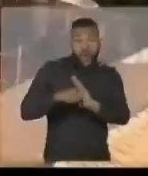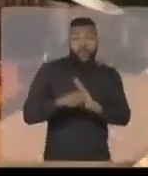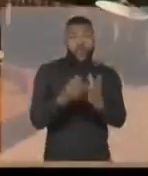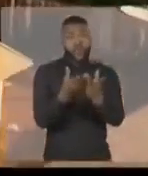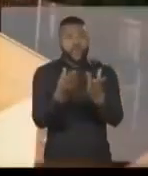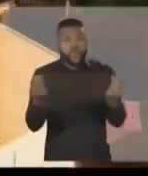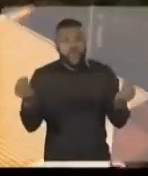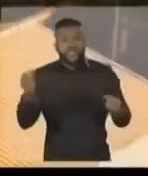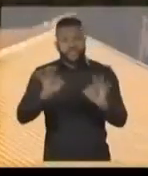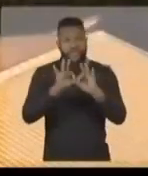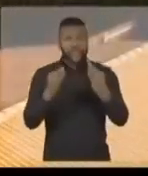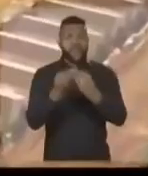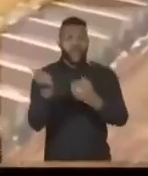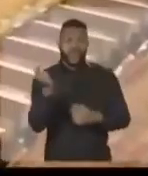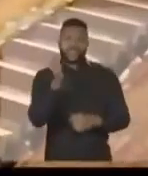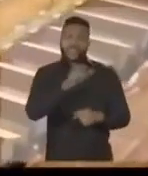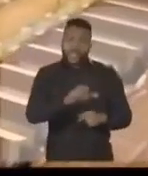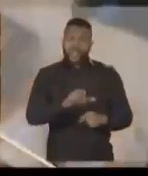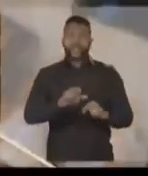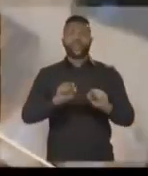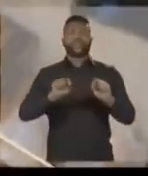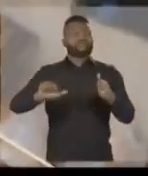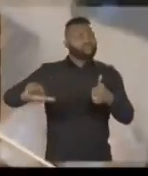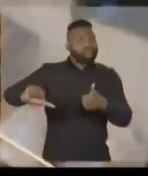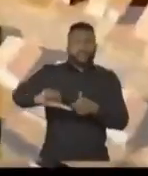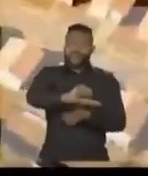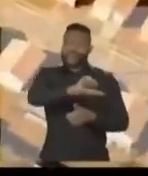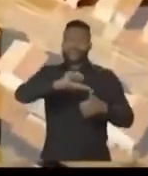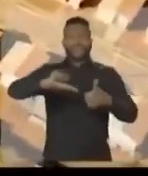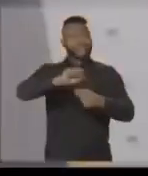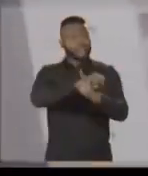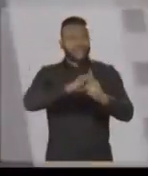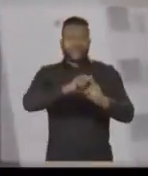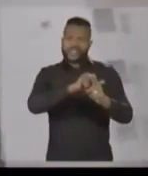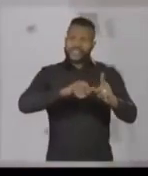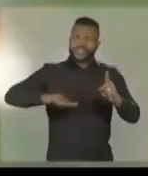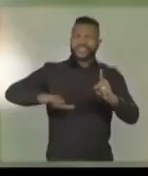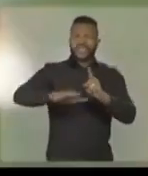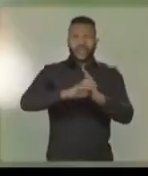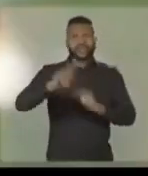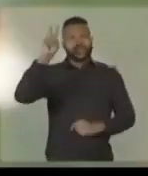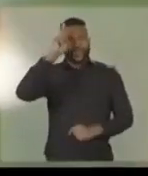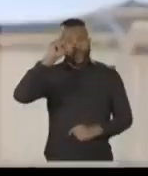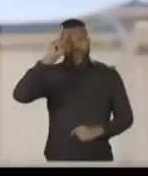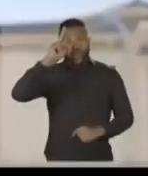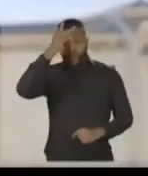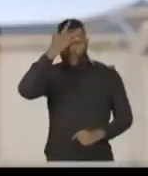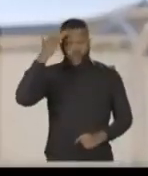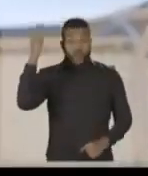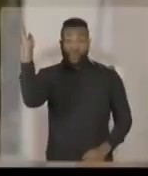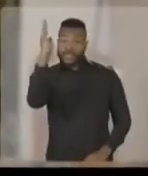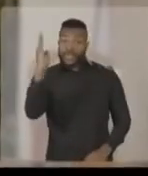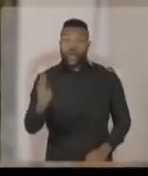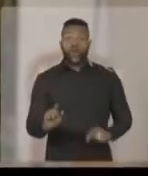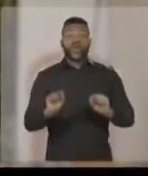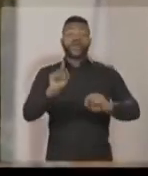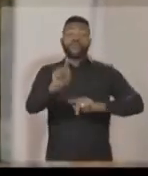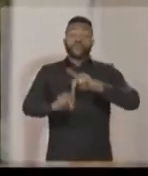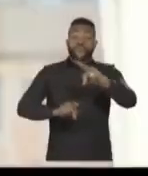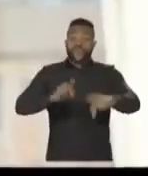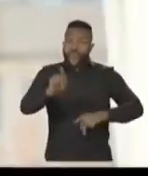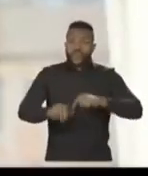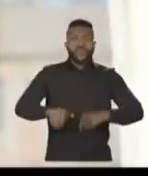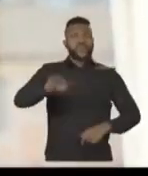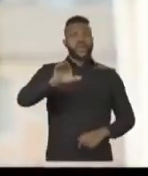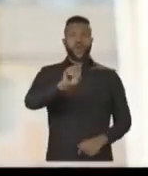casa própria para milhões de famílias. Foi a maior transformação social da nossa história e o brasileiro chegou a ser